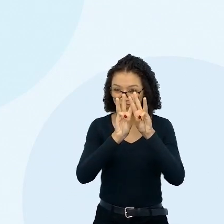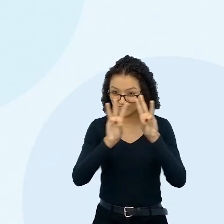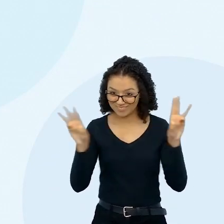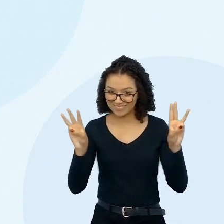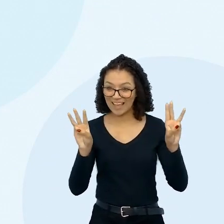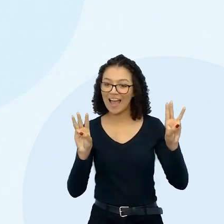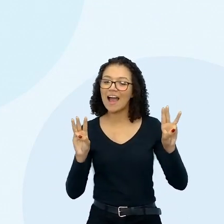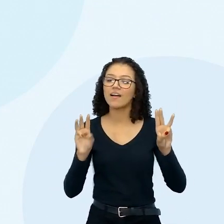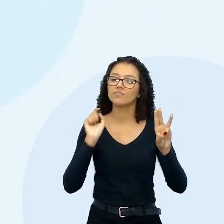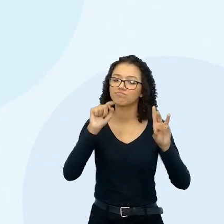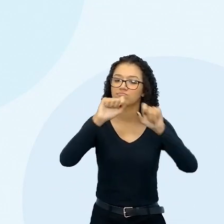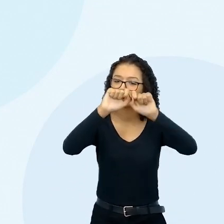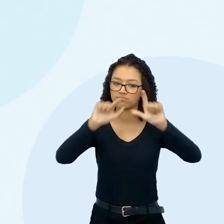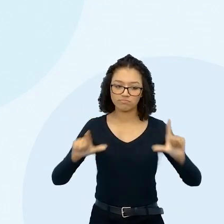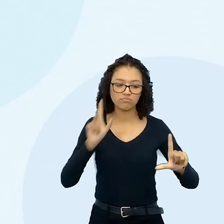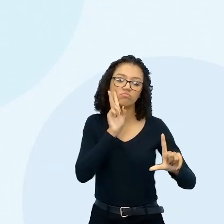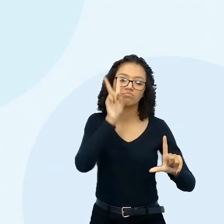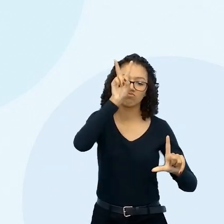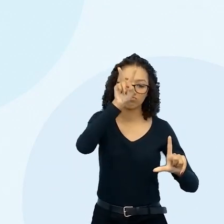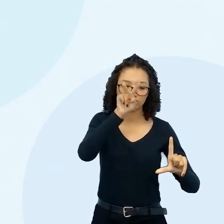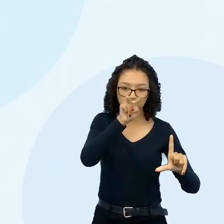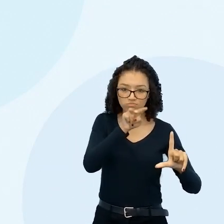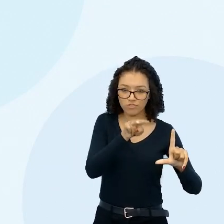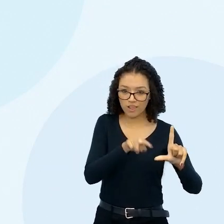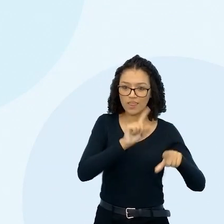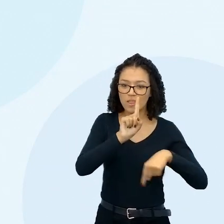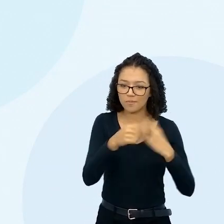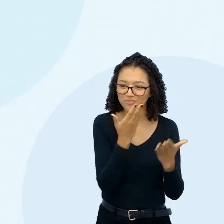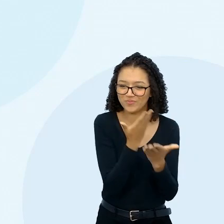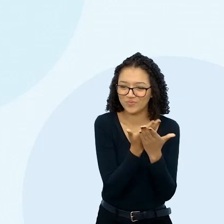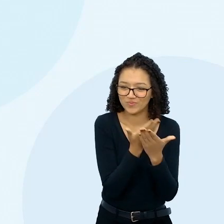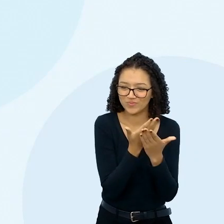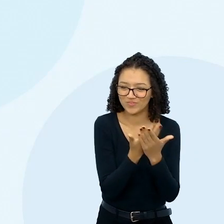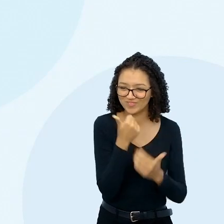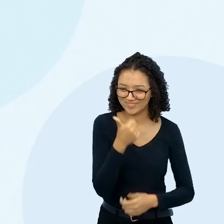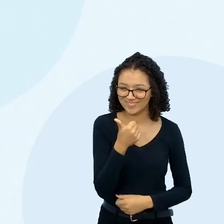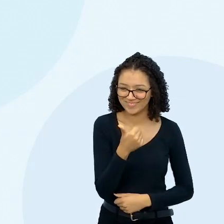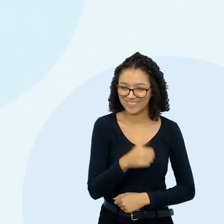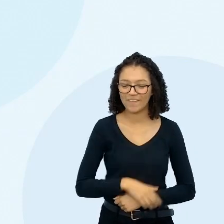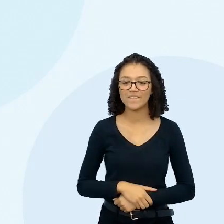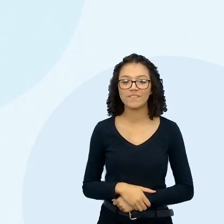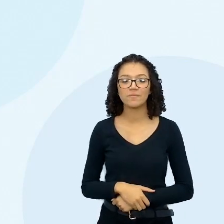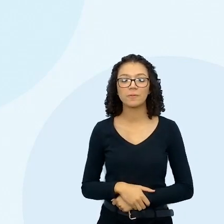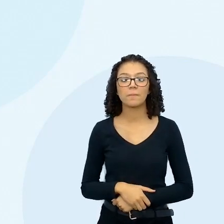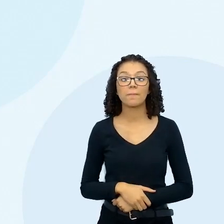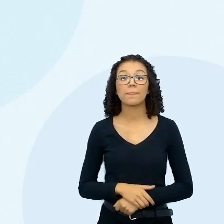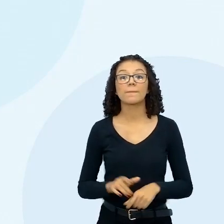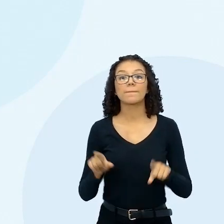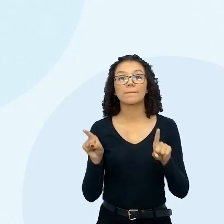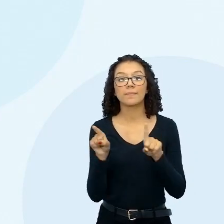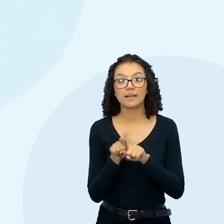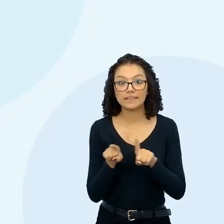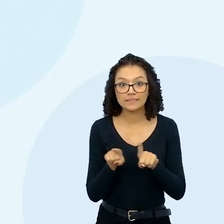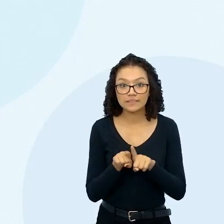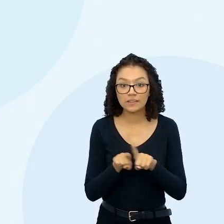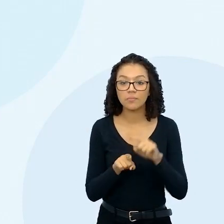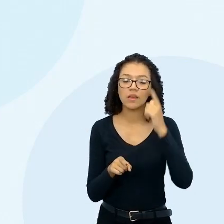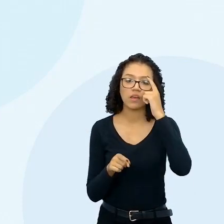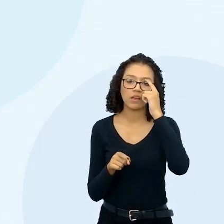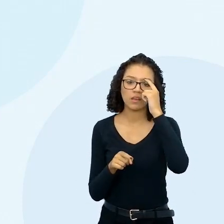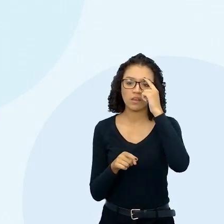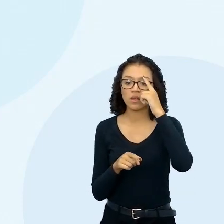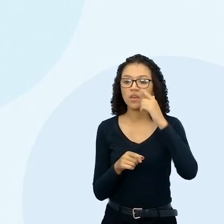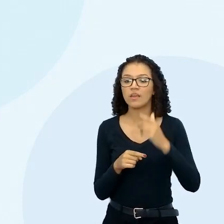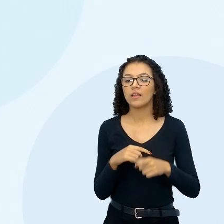repositório e se apropriem dessa sugestão também. Tá? E aí, nas outras pautas, vocês podem trazer como que foi, mesmo não